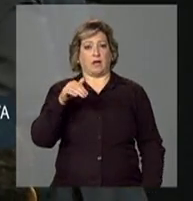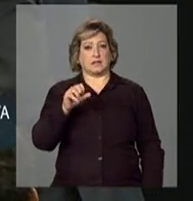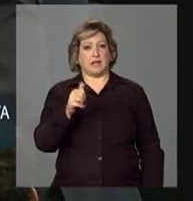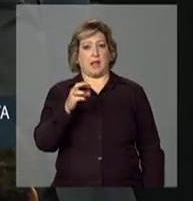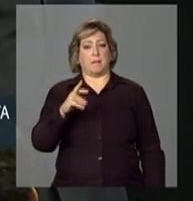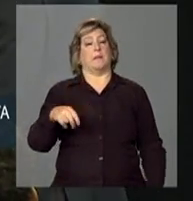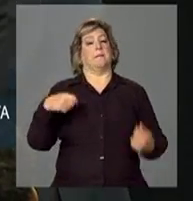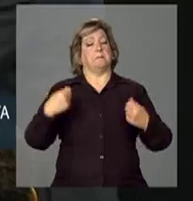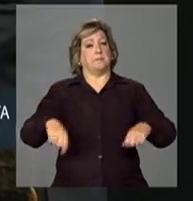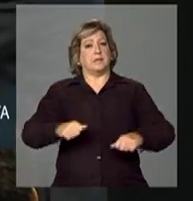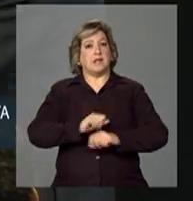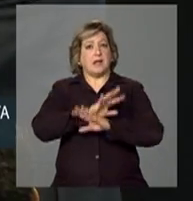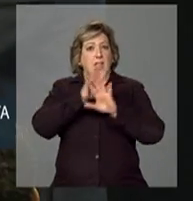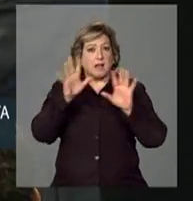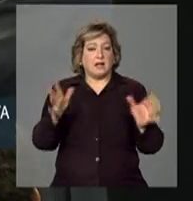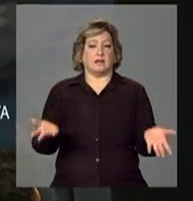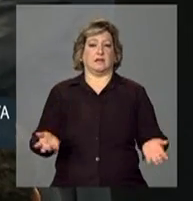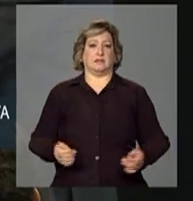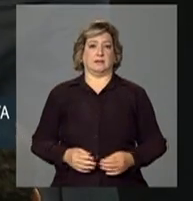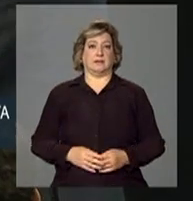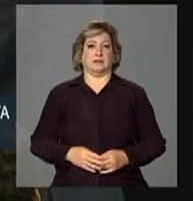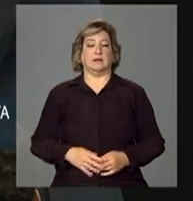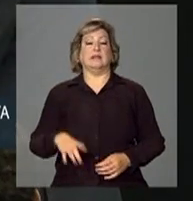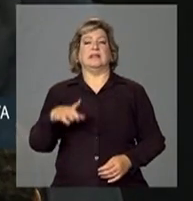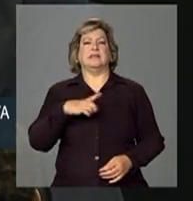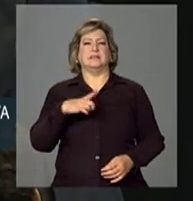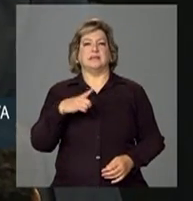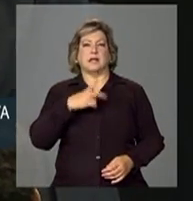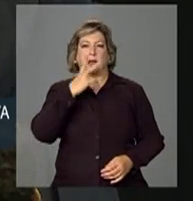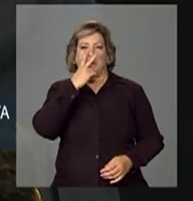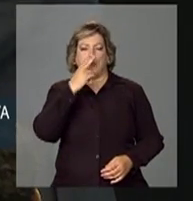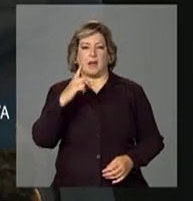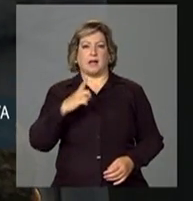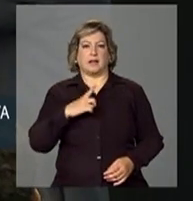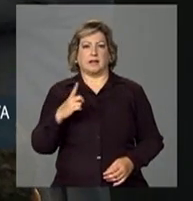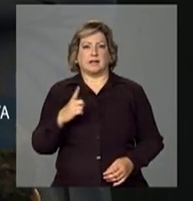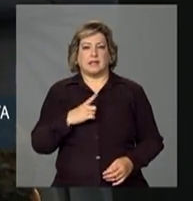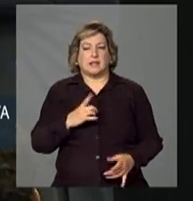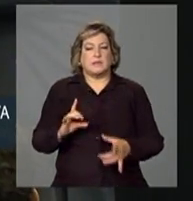insiste nisso, mas há um espírito de corpo que,